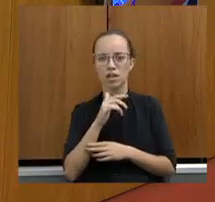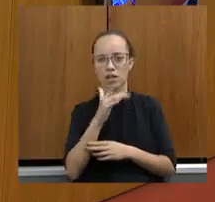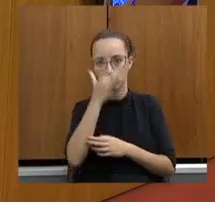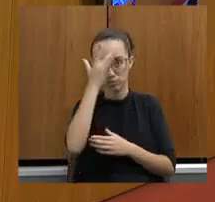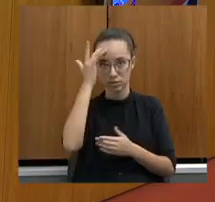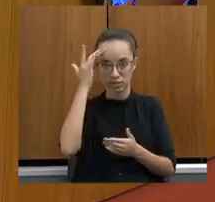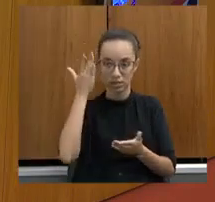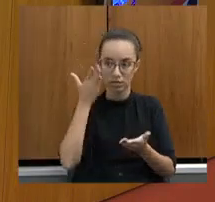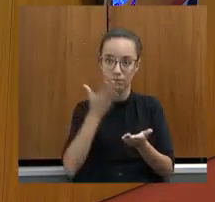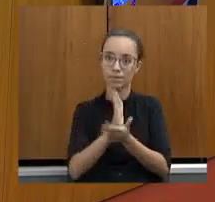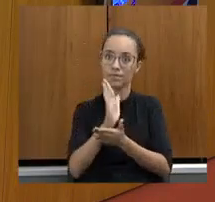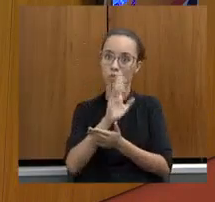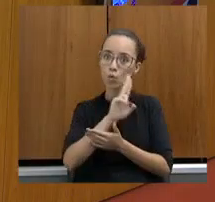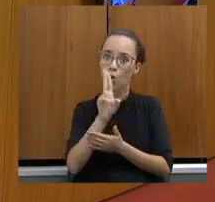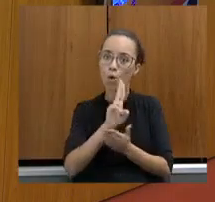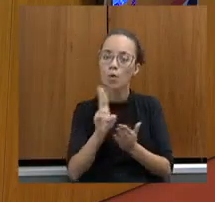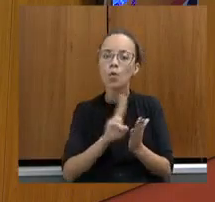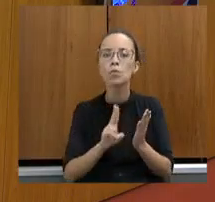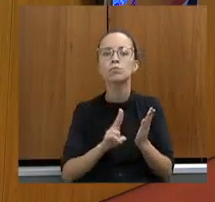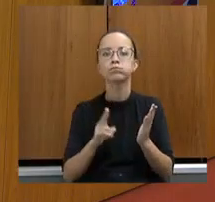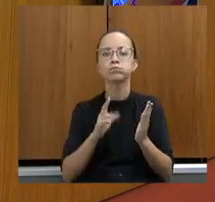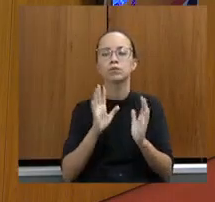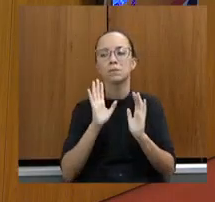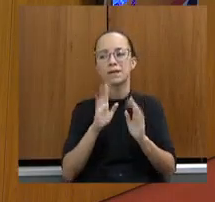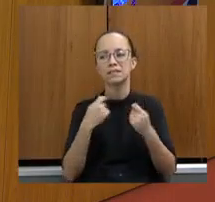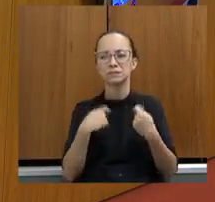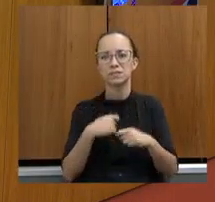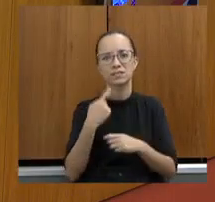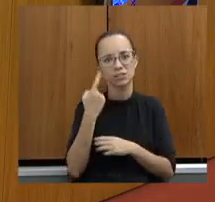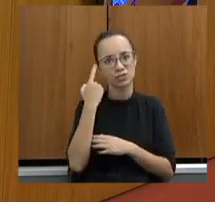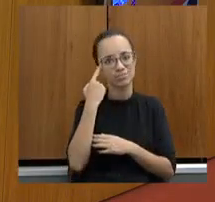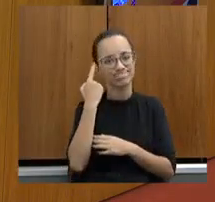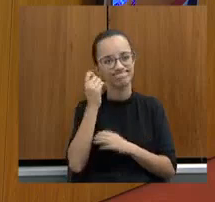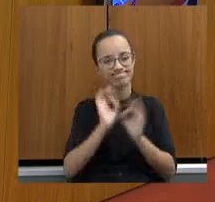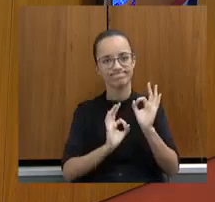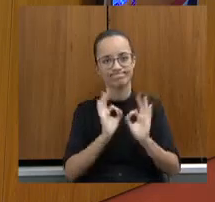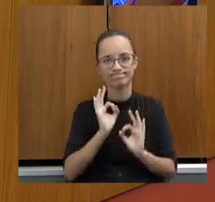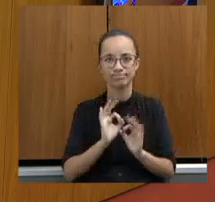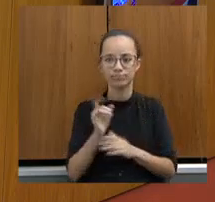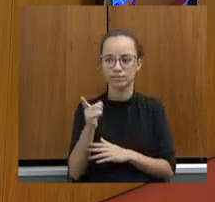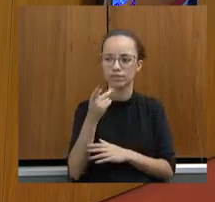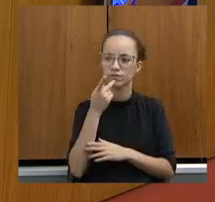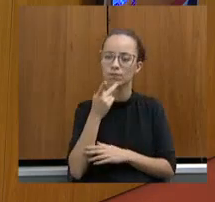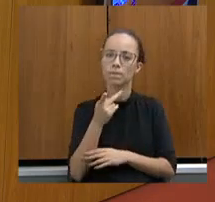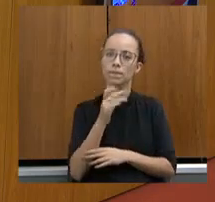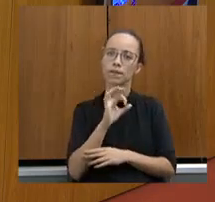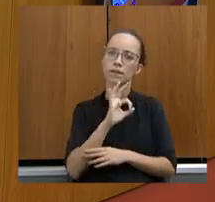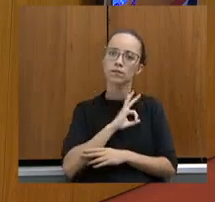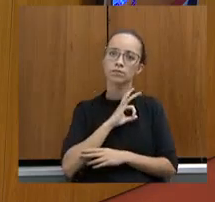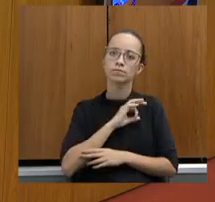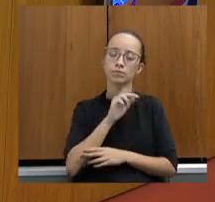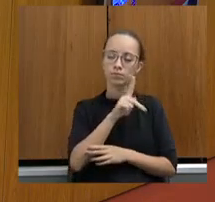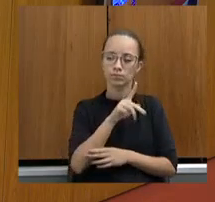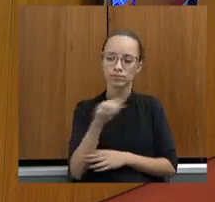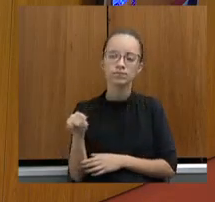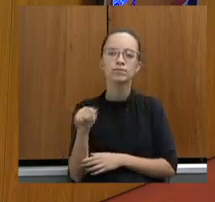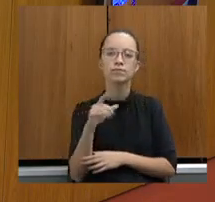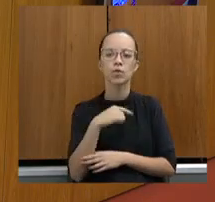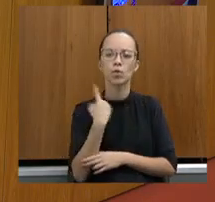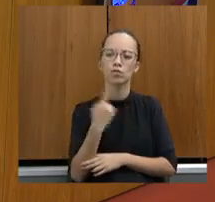novas nomeações a gente precisa ainda delas planejados como o senhor bem disse na Polícia Militar nós já temos um planejamento